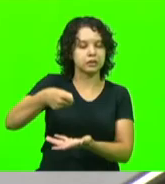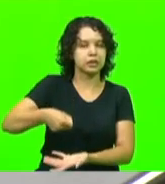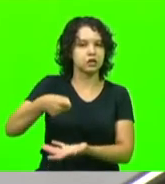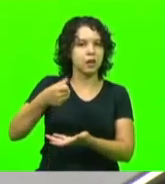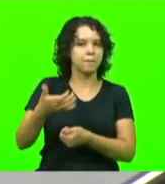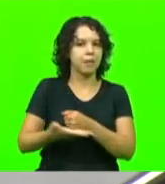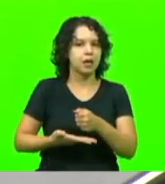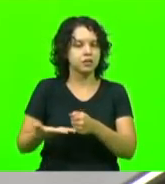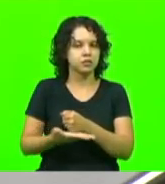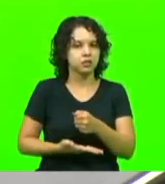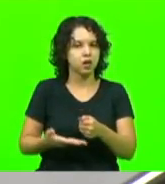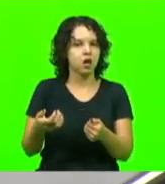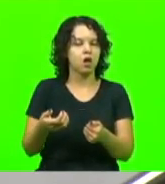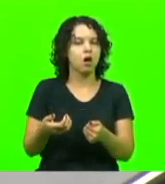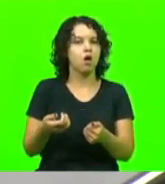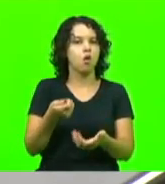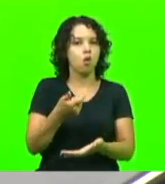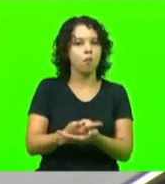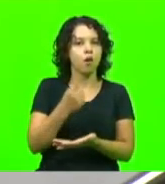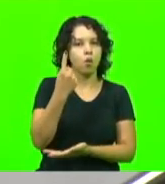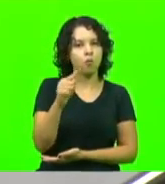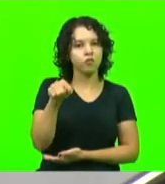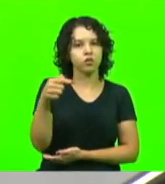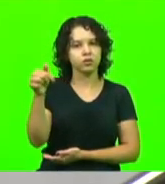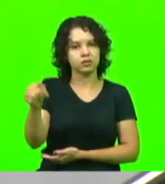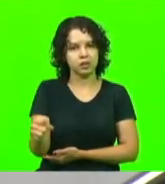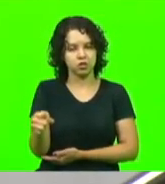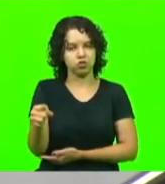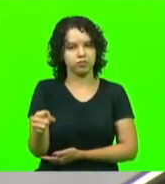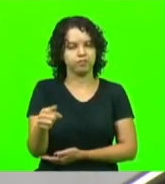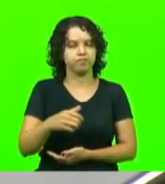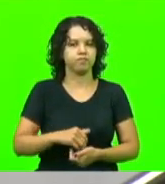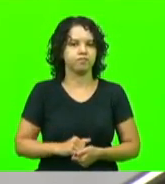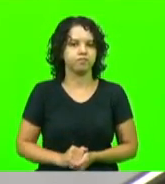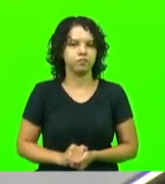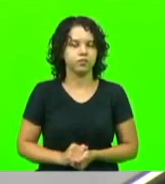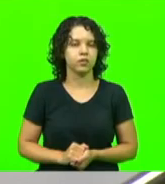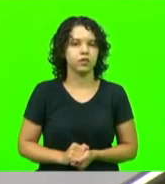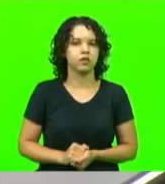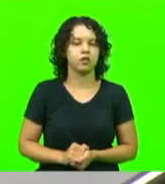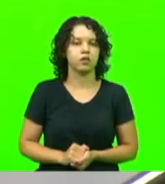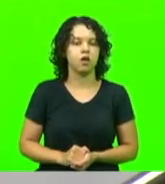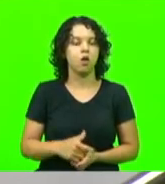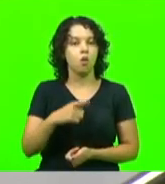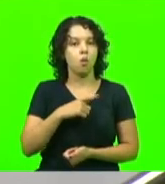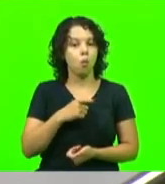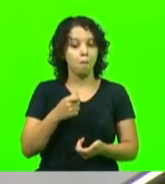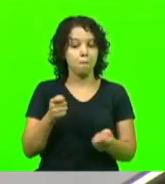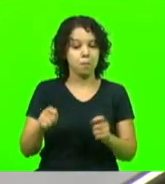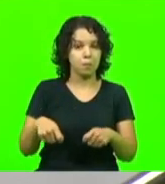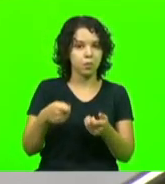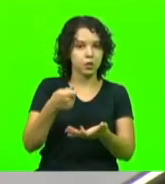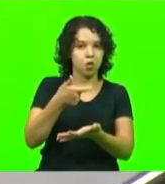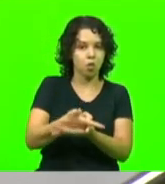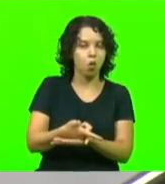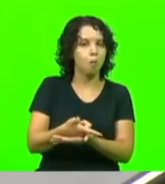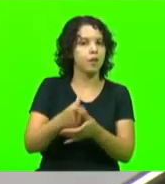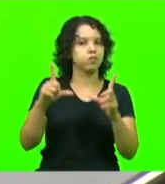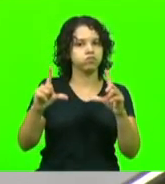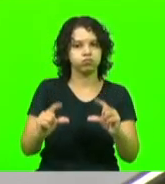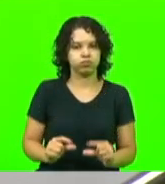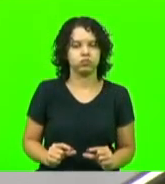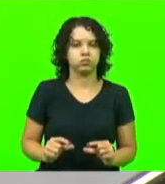compra 1,7 cestas básicas. Então, o poder de compra do povo brasileiro caiu muito. E o poder